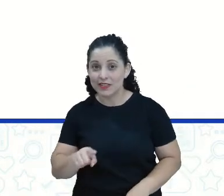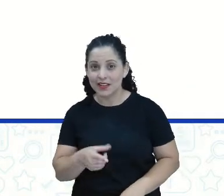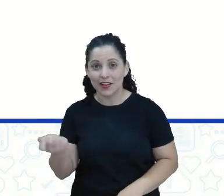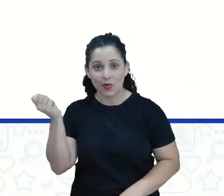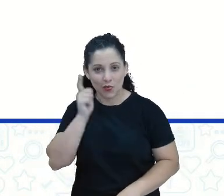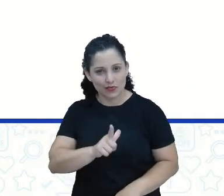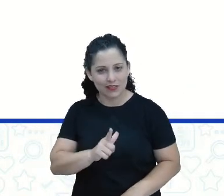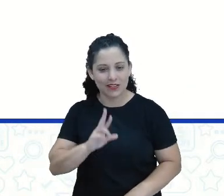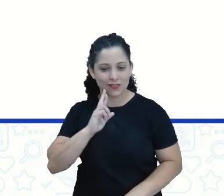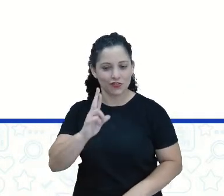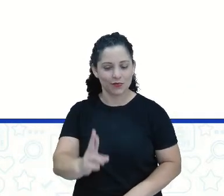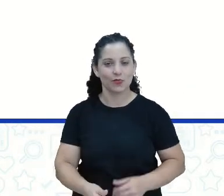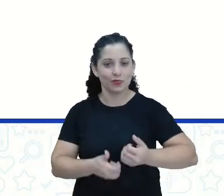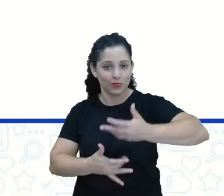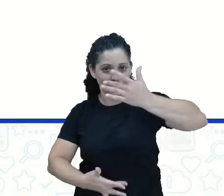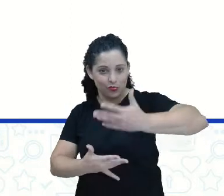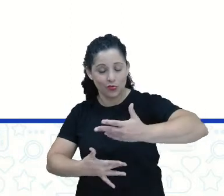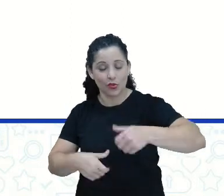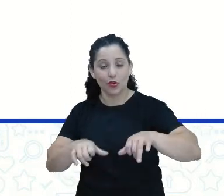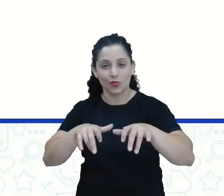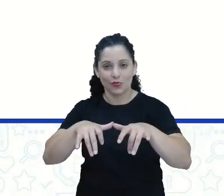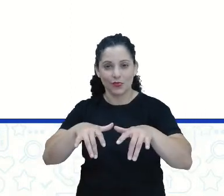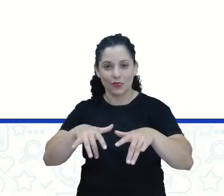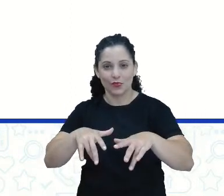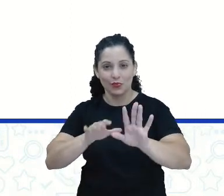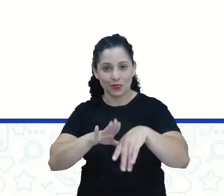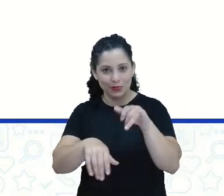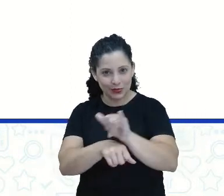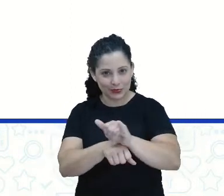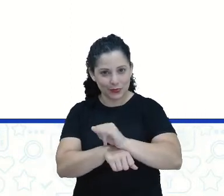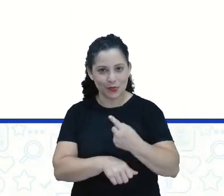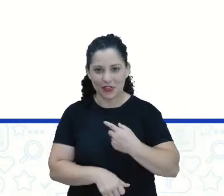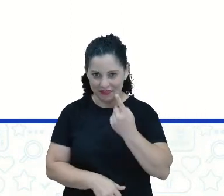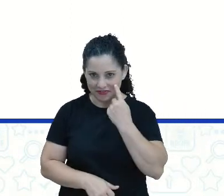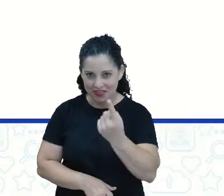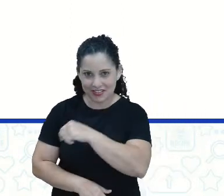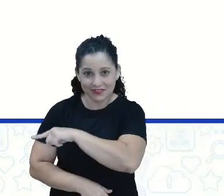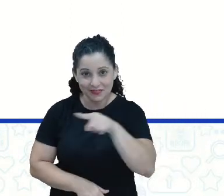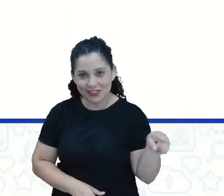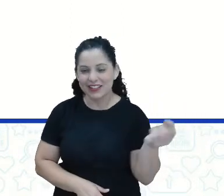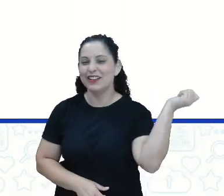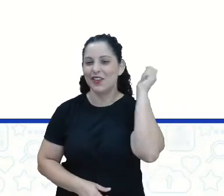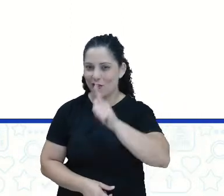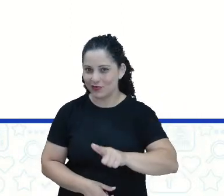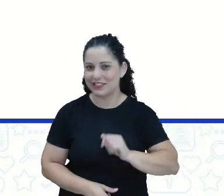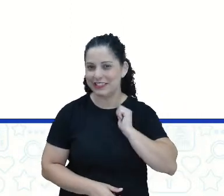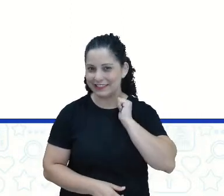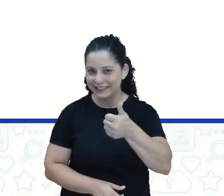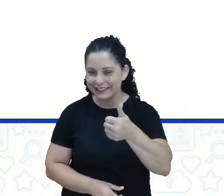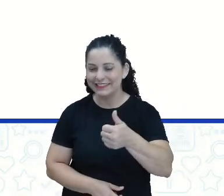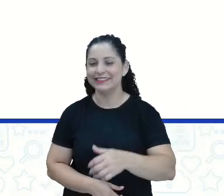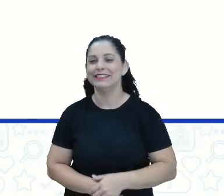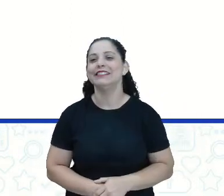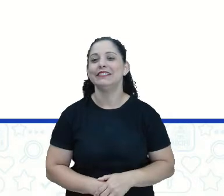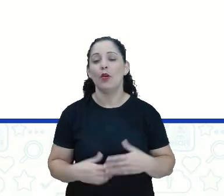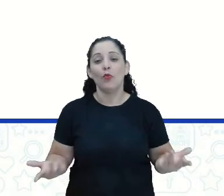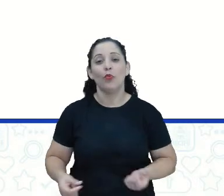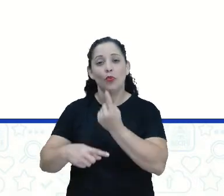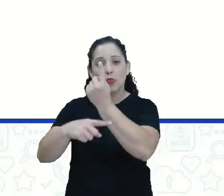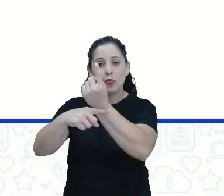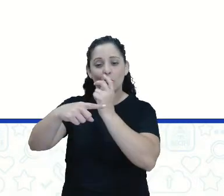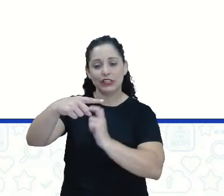no YouTube, você vai botar nos comentários o gabarito dessa questão. quero ver se você desenrola sozinho. Um quinto